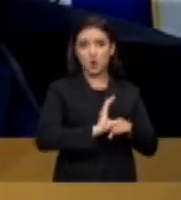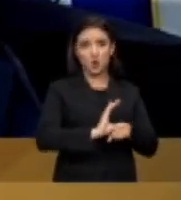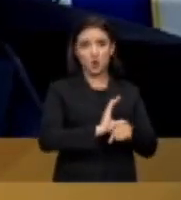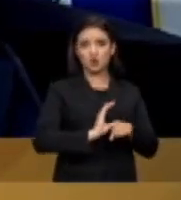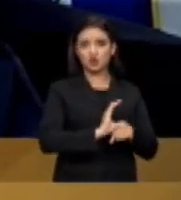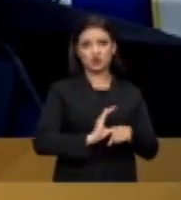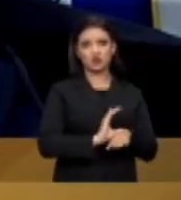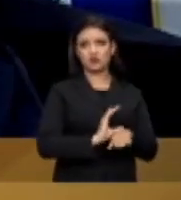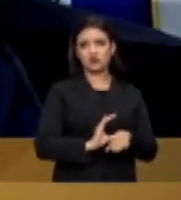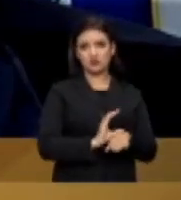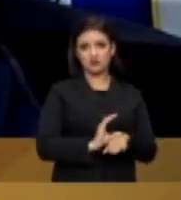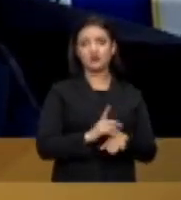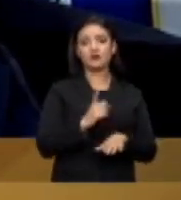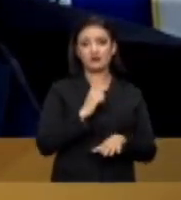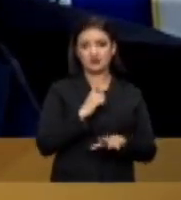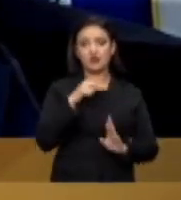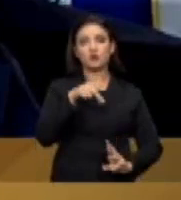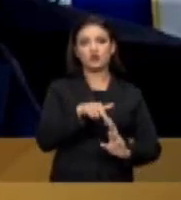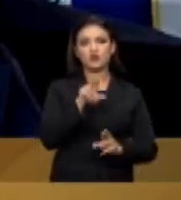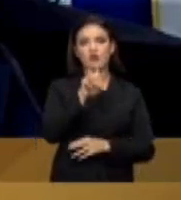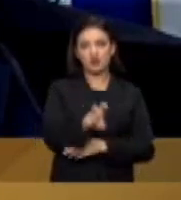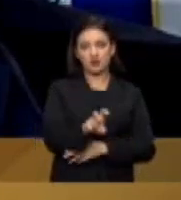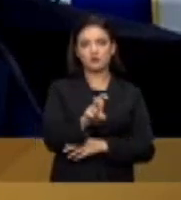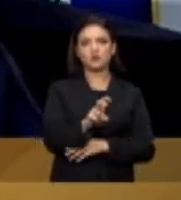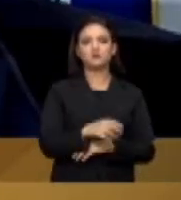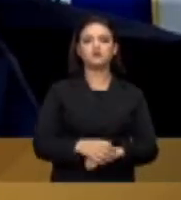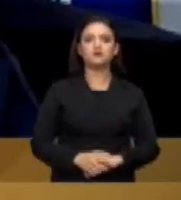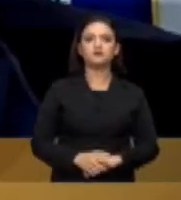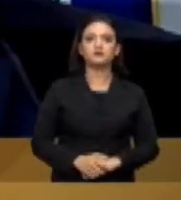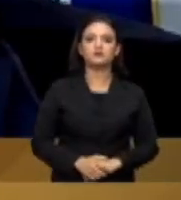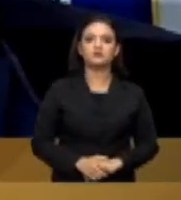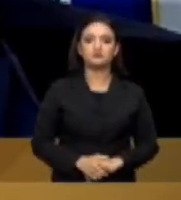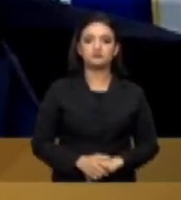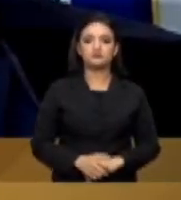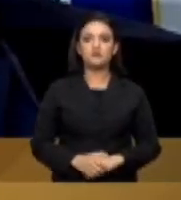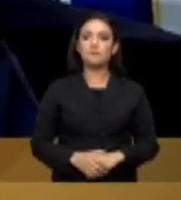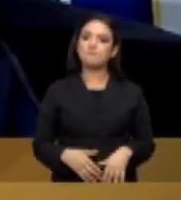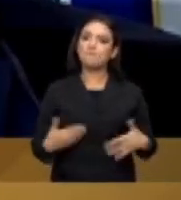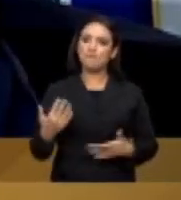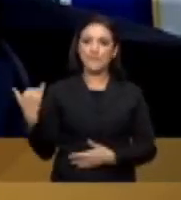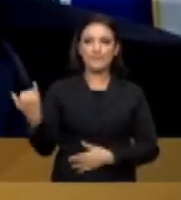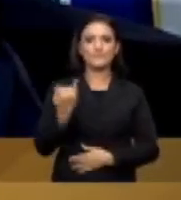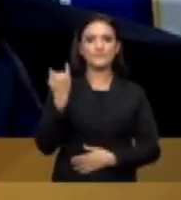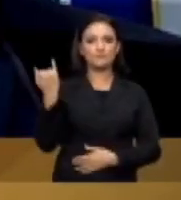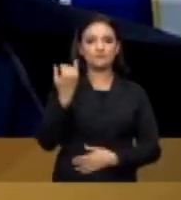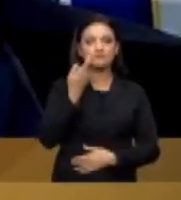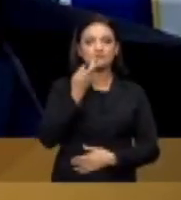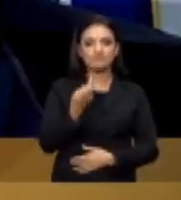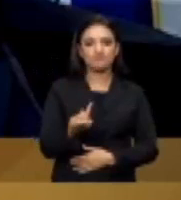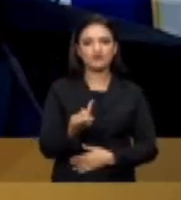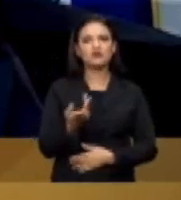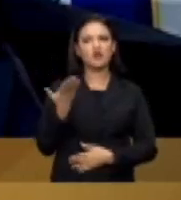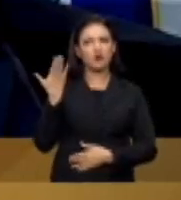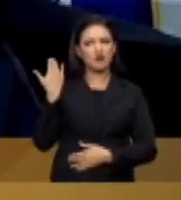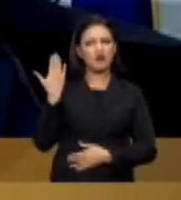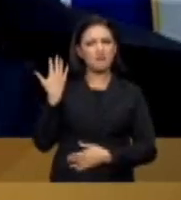distintos incisos do artigo 5º da Constituição Federal. Aqui é importante fazer um registro. Em um passado